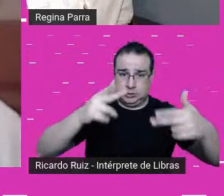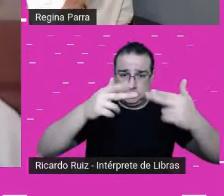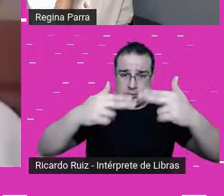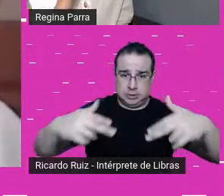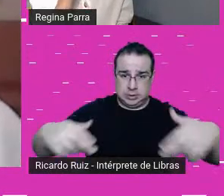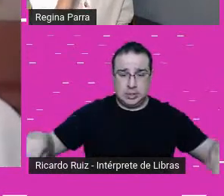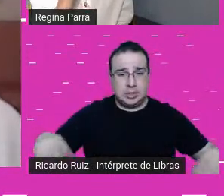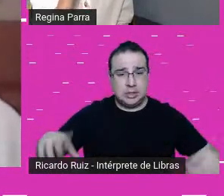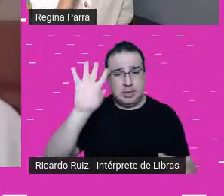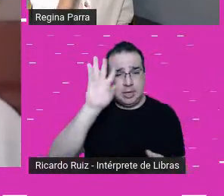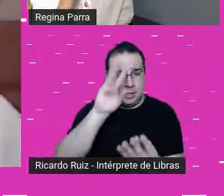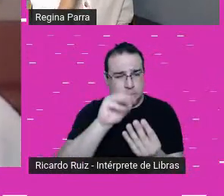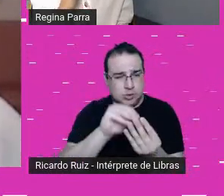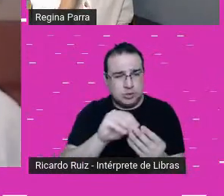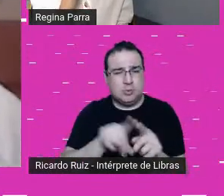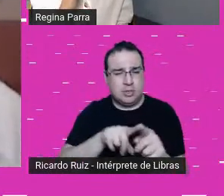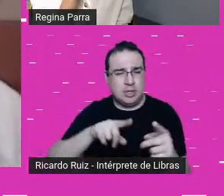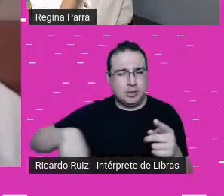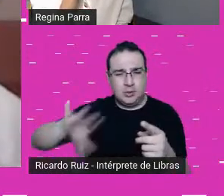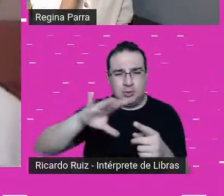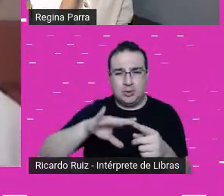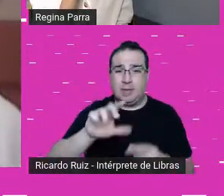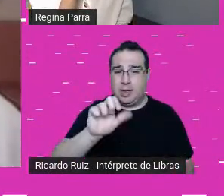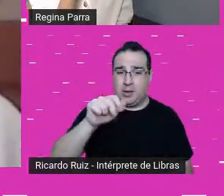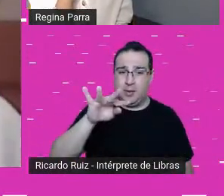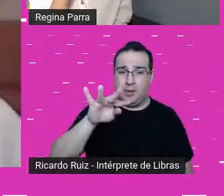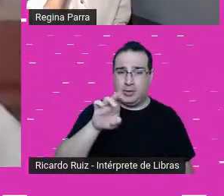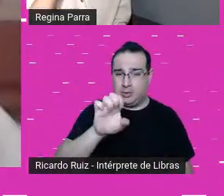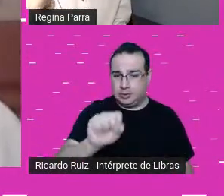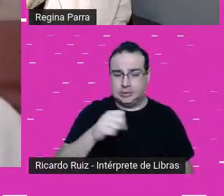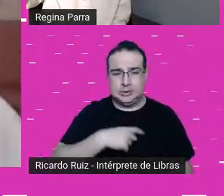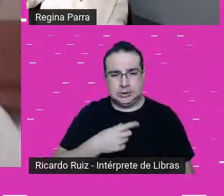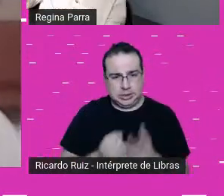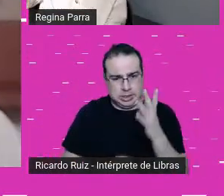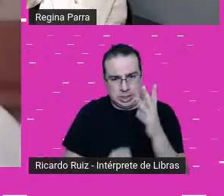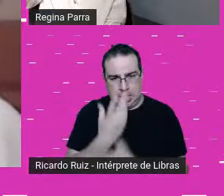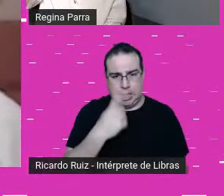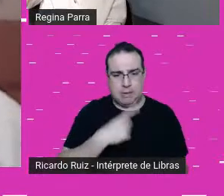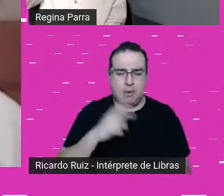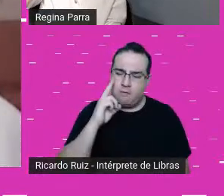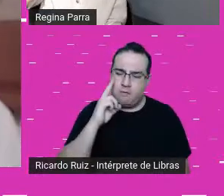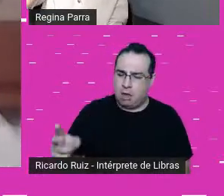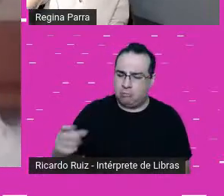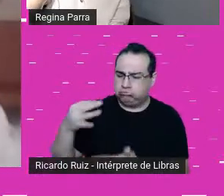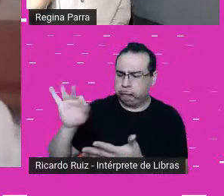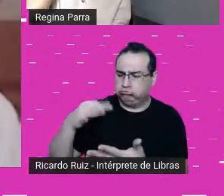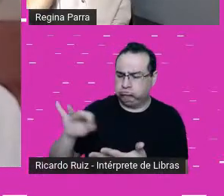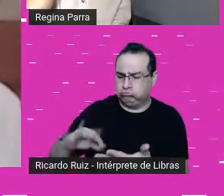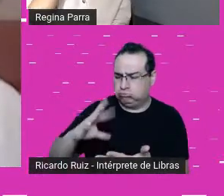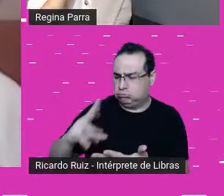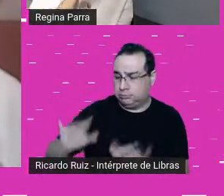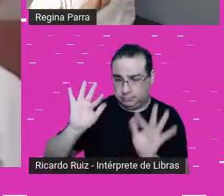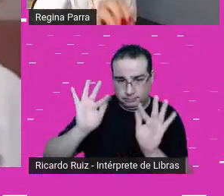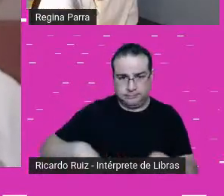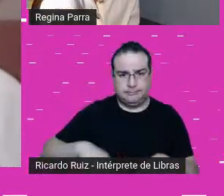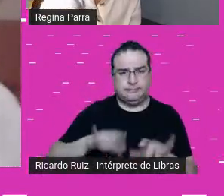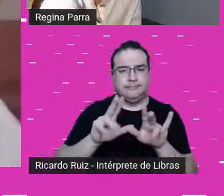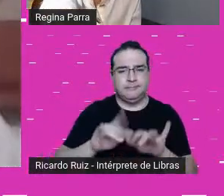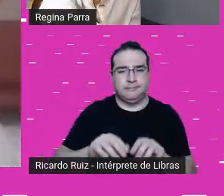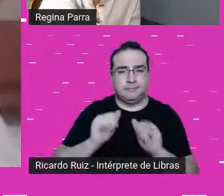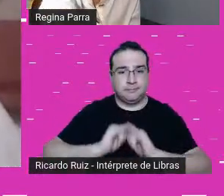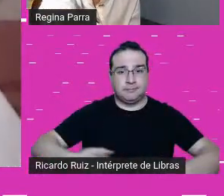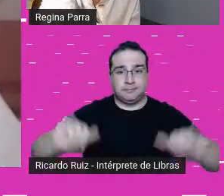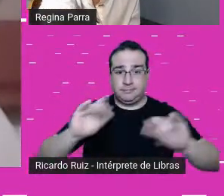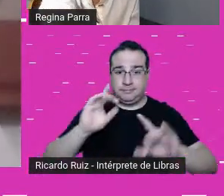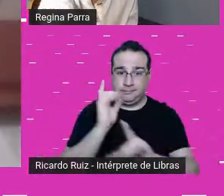sinopse, essas releases, o Antunes é que concebia, pedia para alguém dar uma olhada e depois ele finalizava. Então,